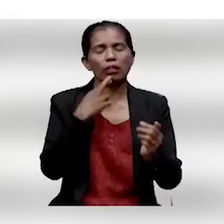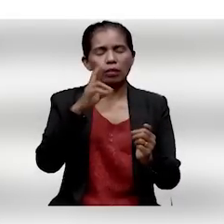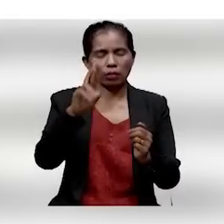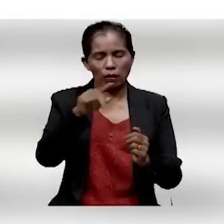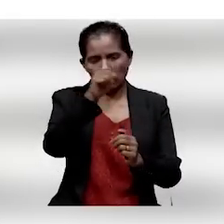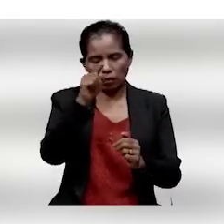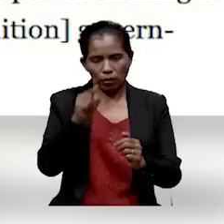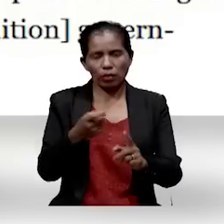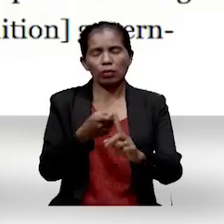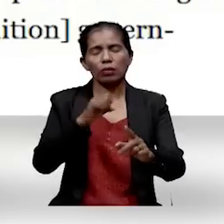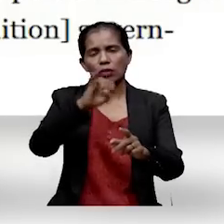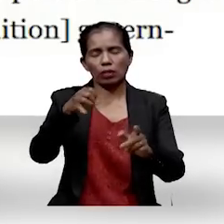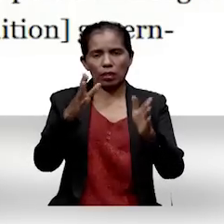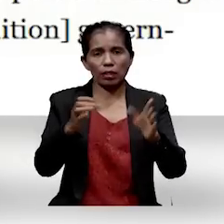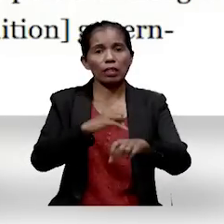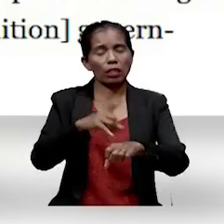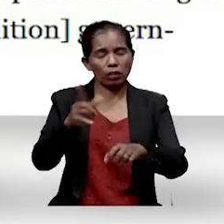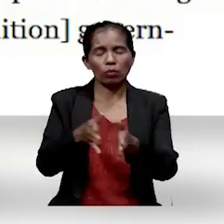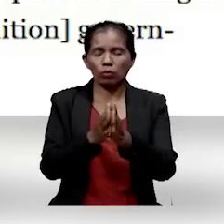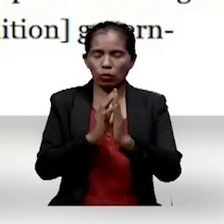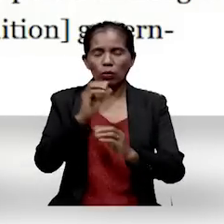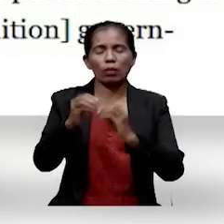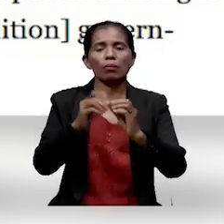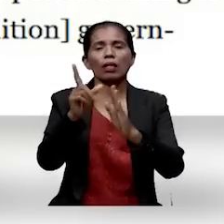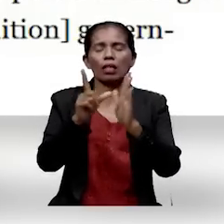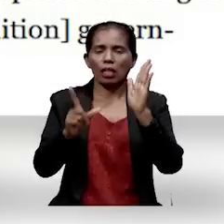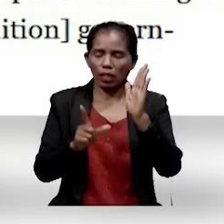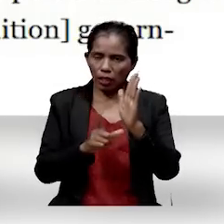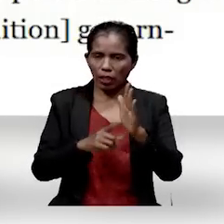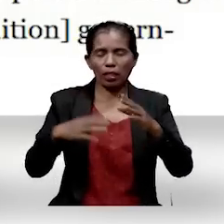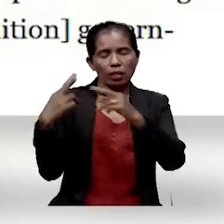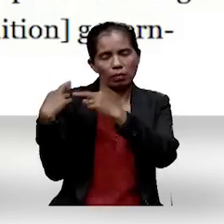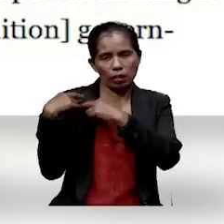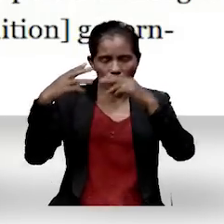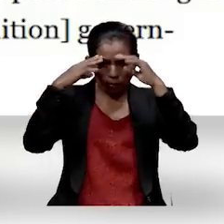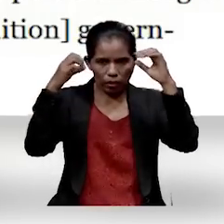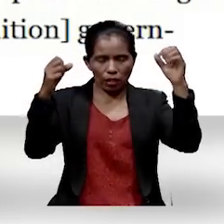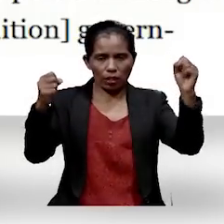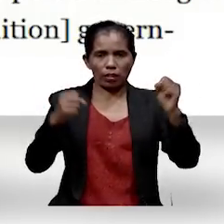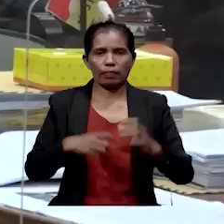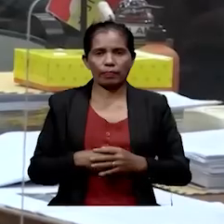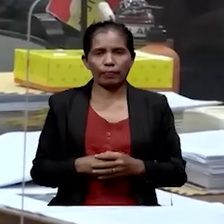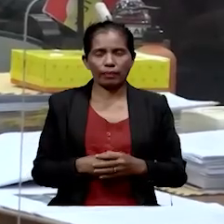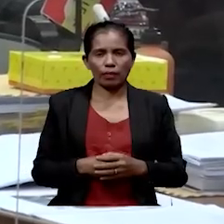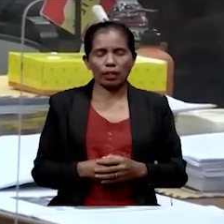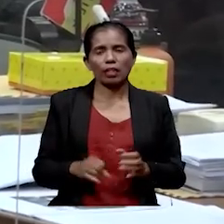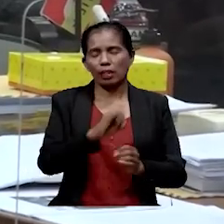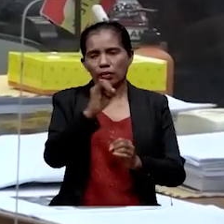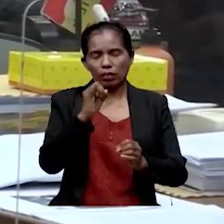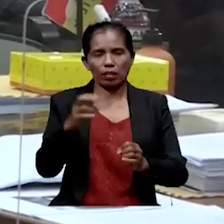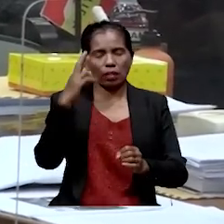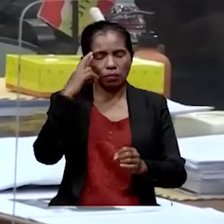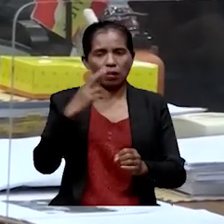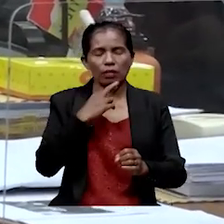pergunta su jornalista internasional ne be husu kona ba lei impeachment ka responsabilidade presidente republicanian. Ia entrevista ne José Ramos